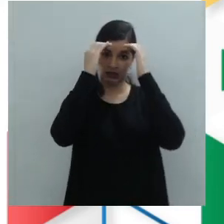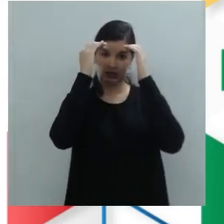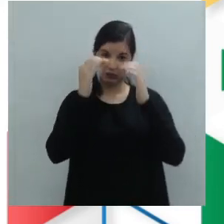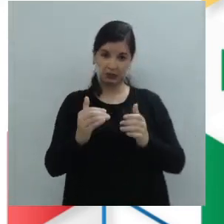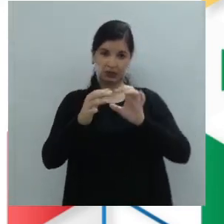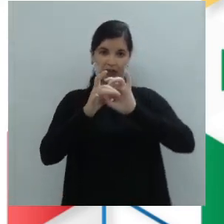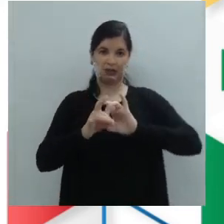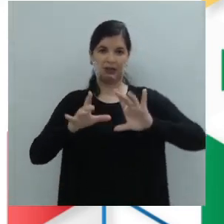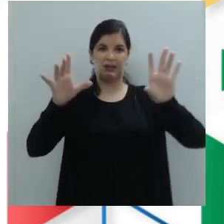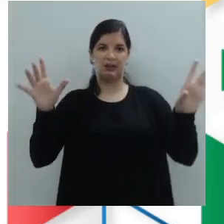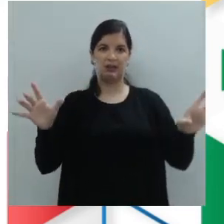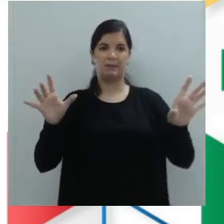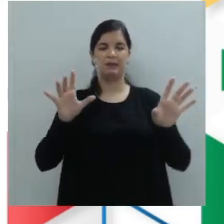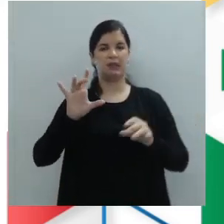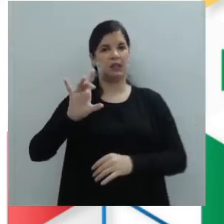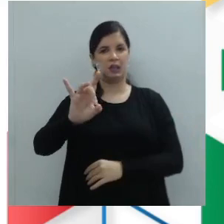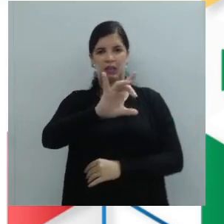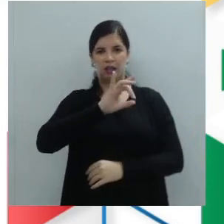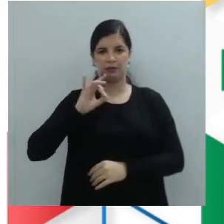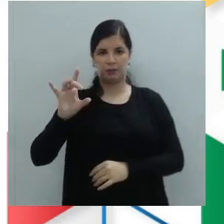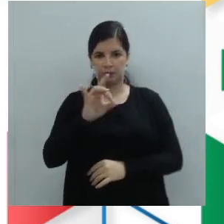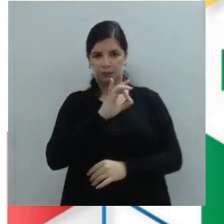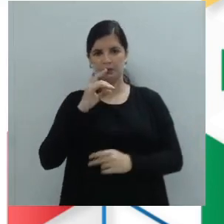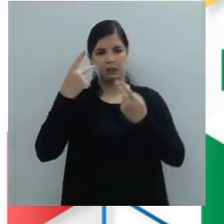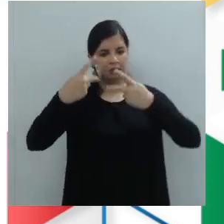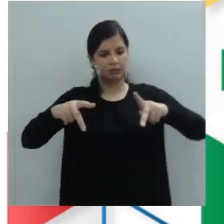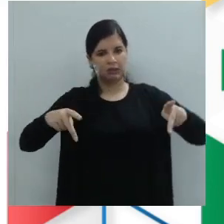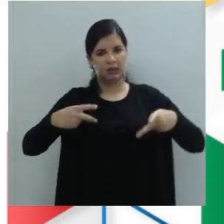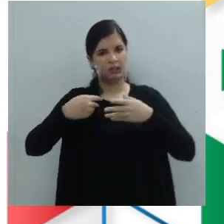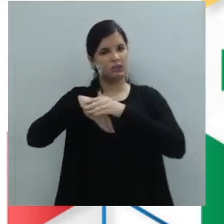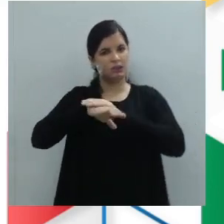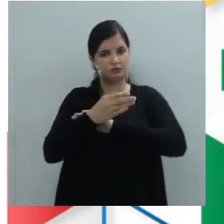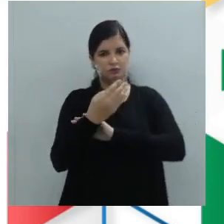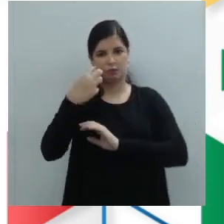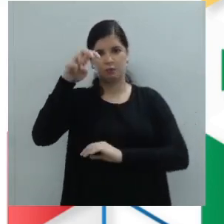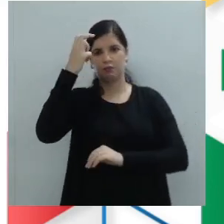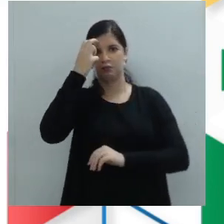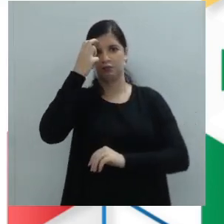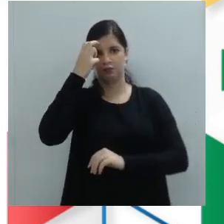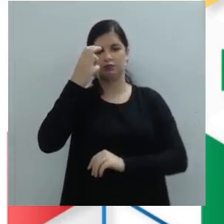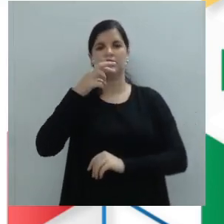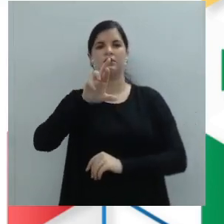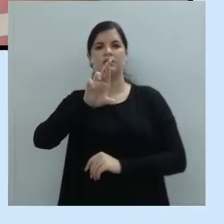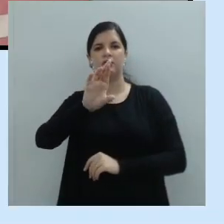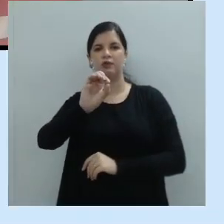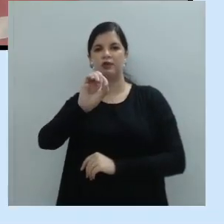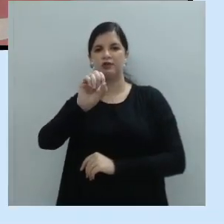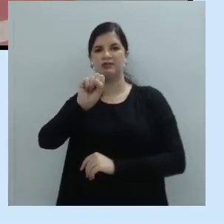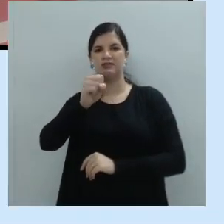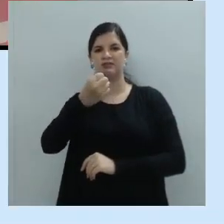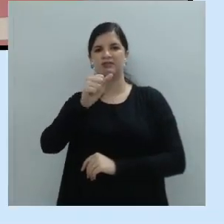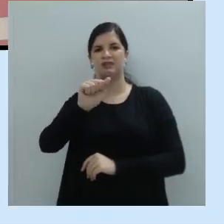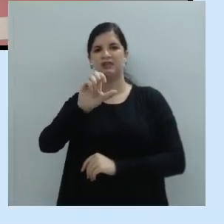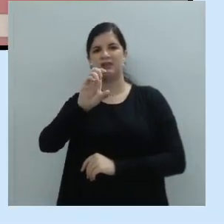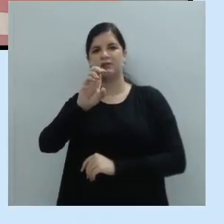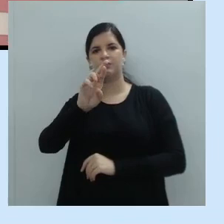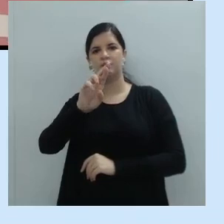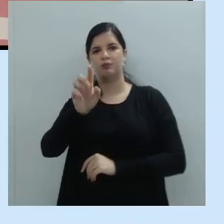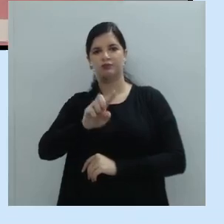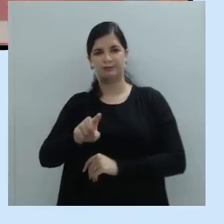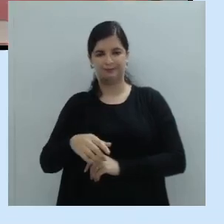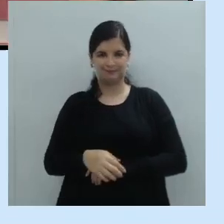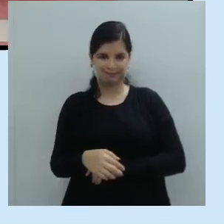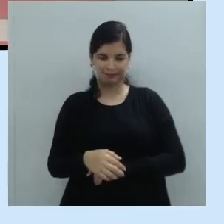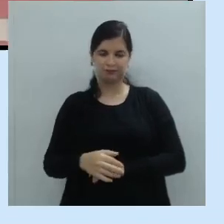respeitando a liberdade individual dentro da tradição, da cultura da Rosa Cruz. Olhando para mim, mesmo